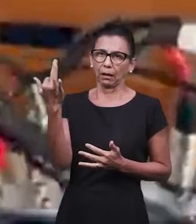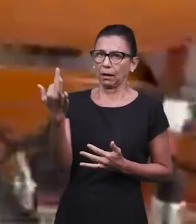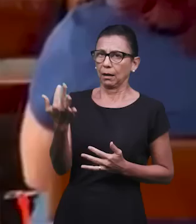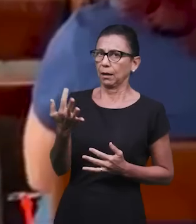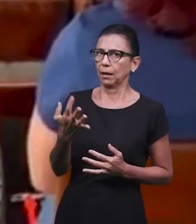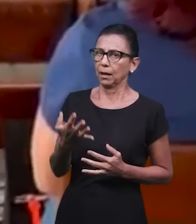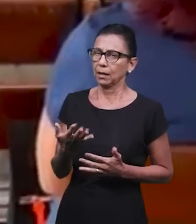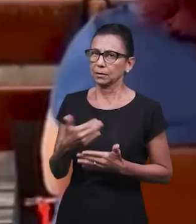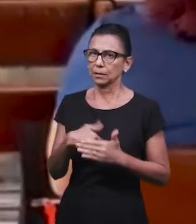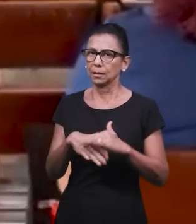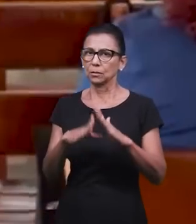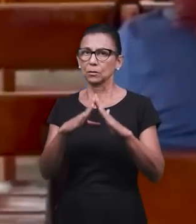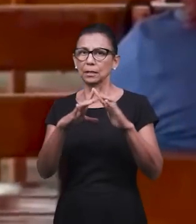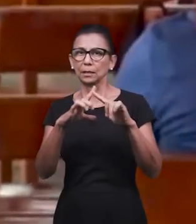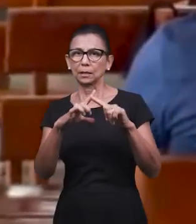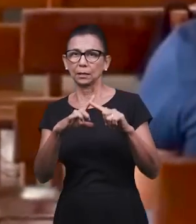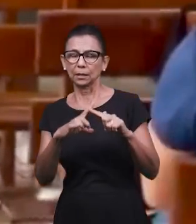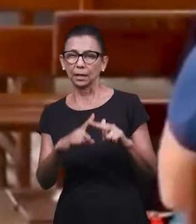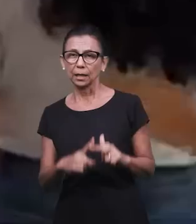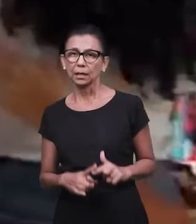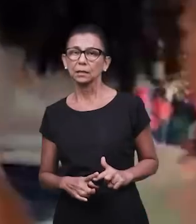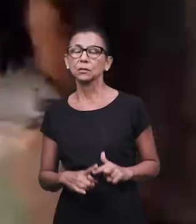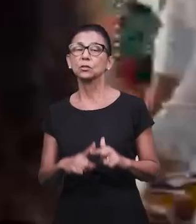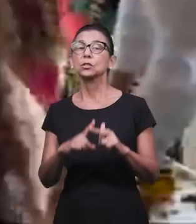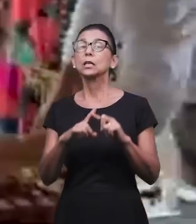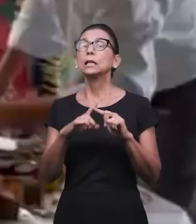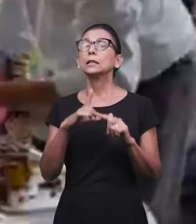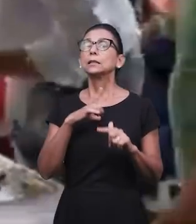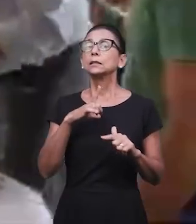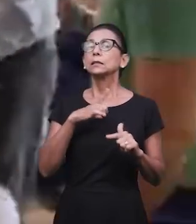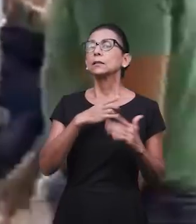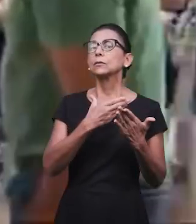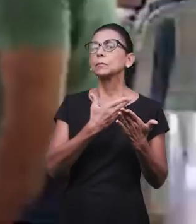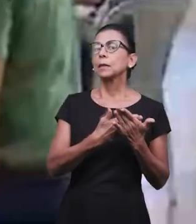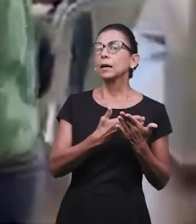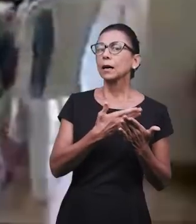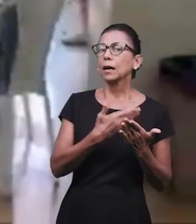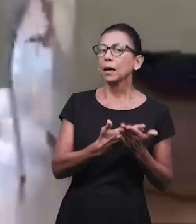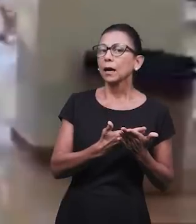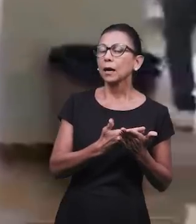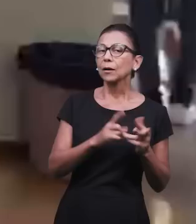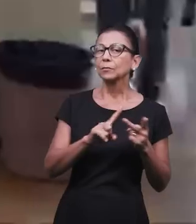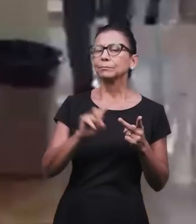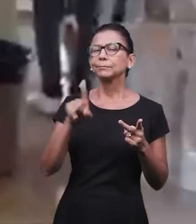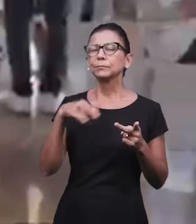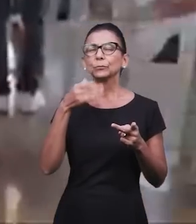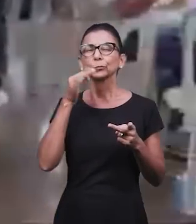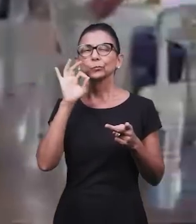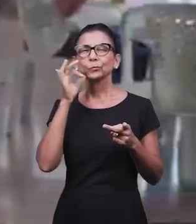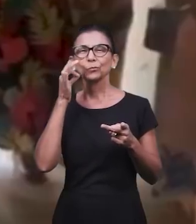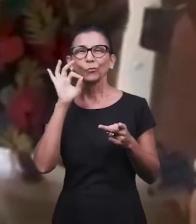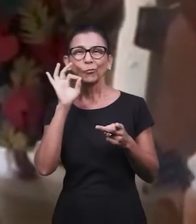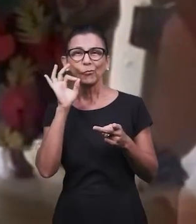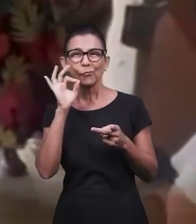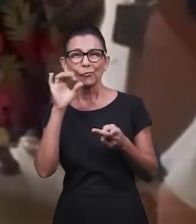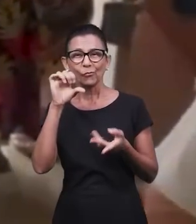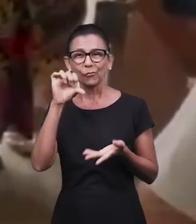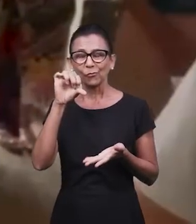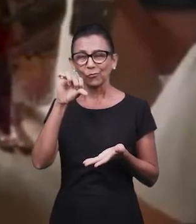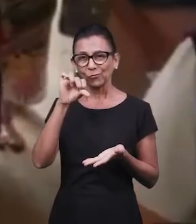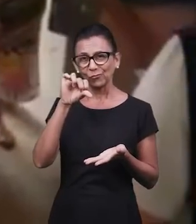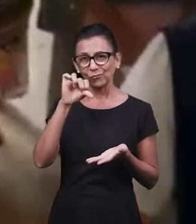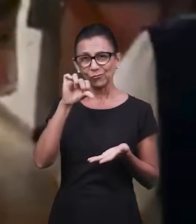suas igrejas, depois se dirigiram à Imperatriz, tiveram uma aula, logo após tiveram um café da manhã às 9